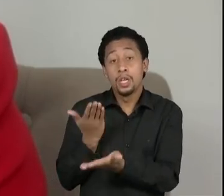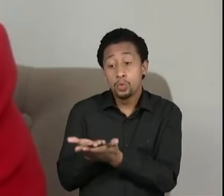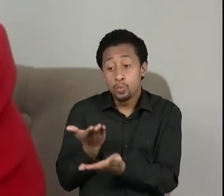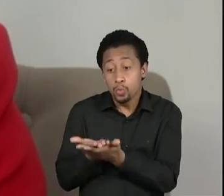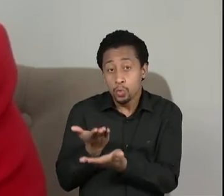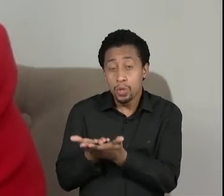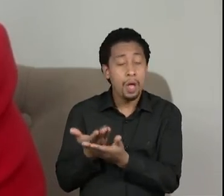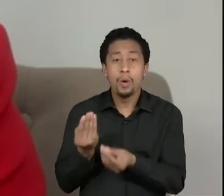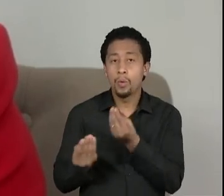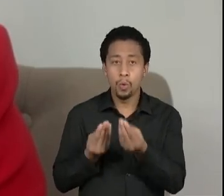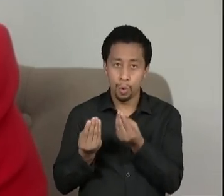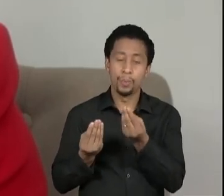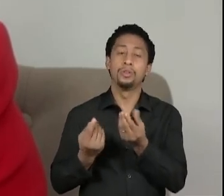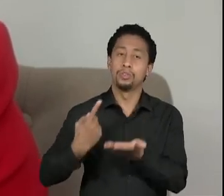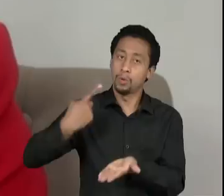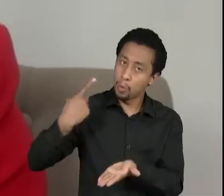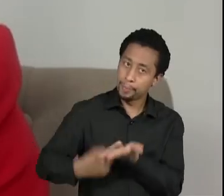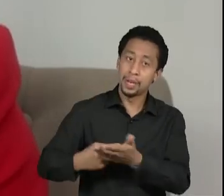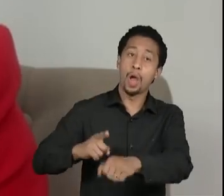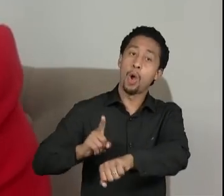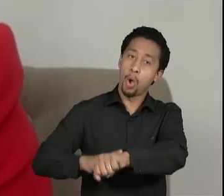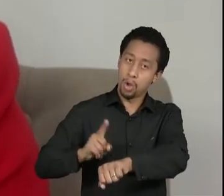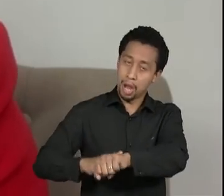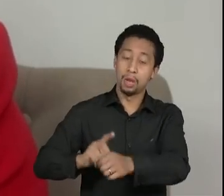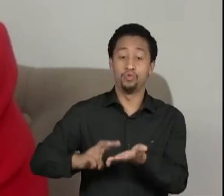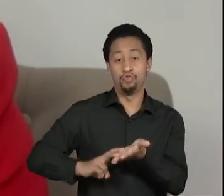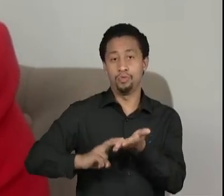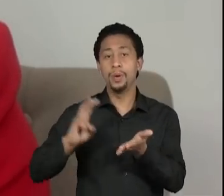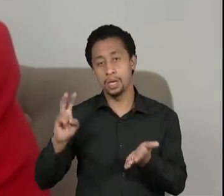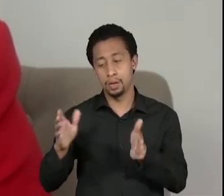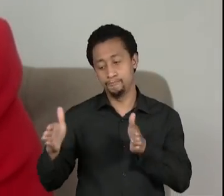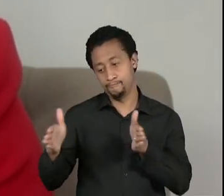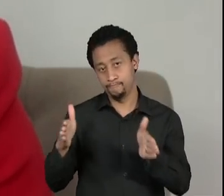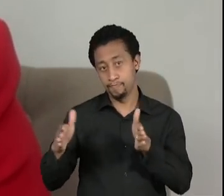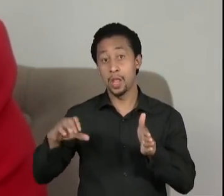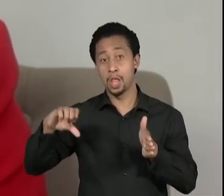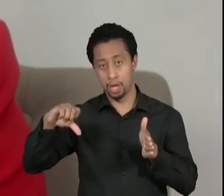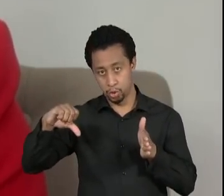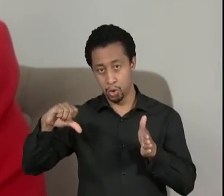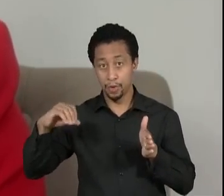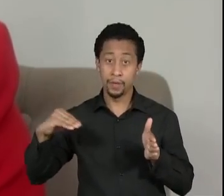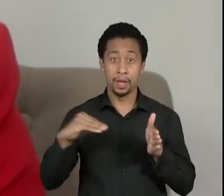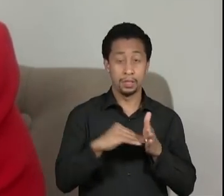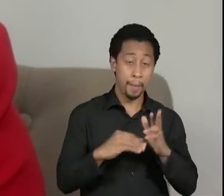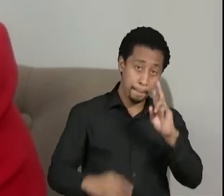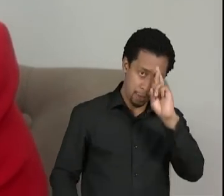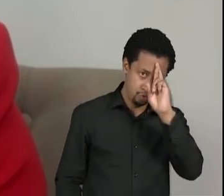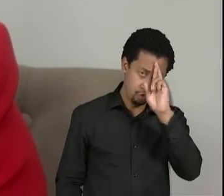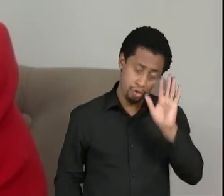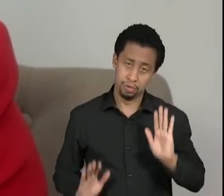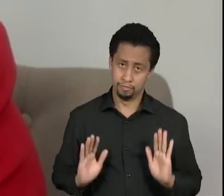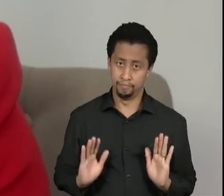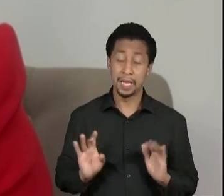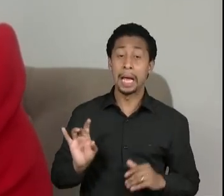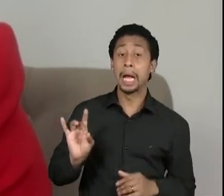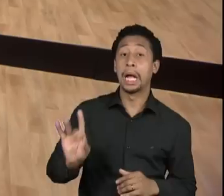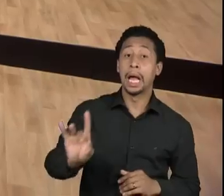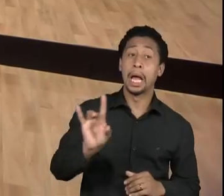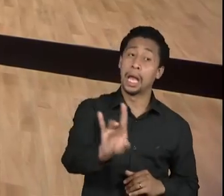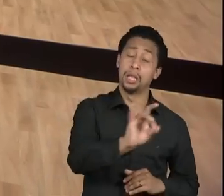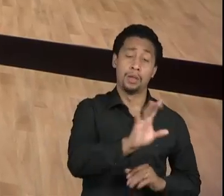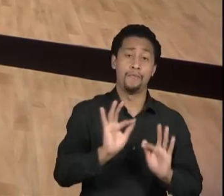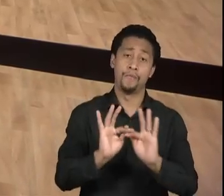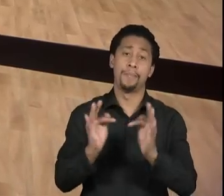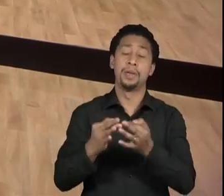estudar, né? De manhã, geralmente das 9 ao meio-dia. Cada família, né, vai ver qual é o melhor